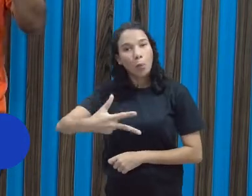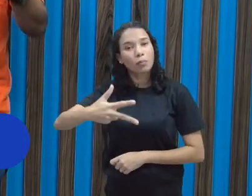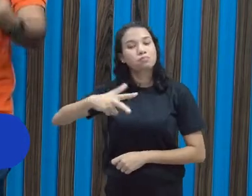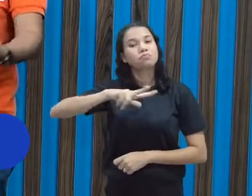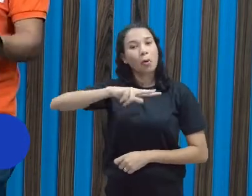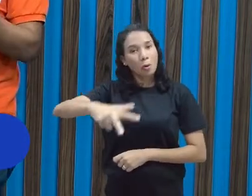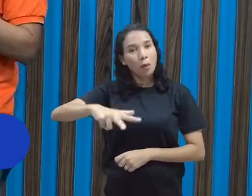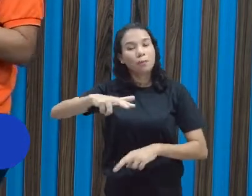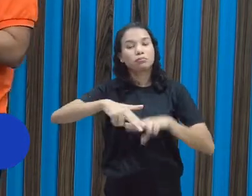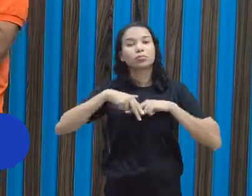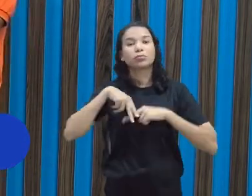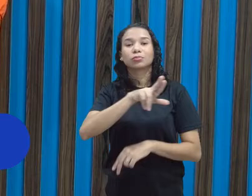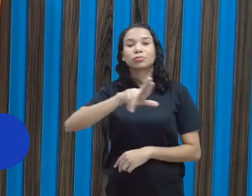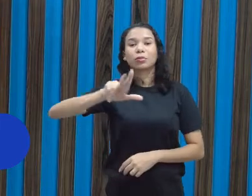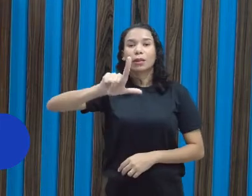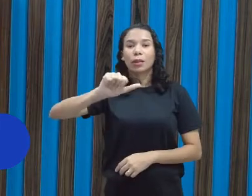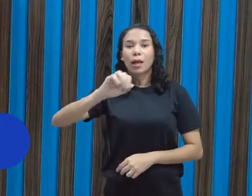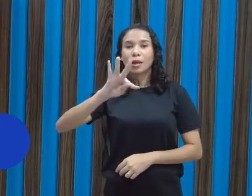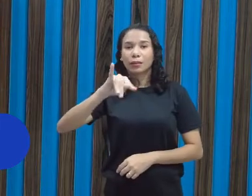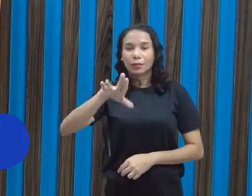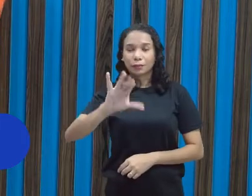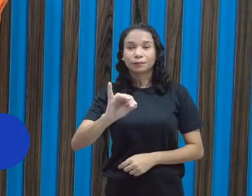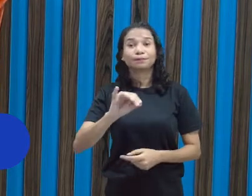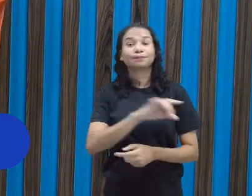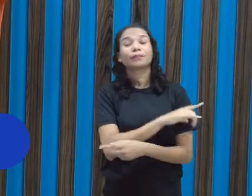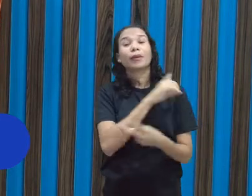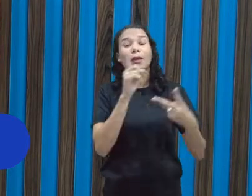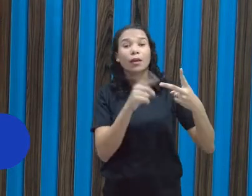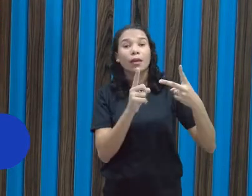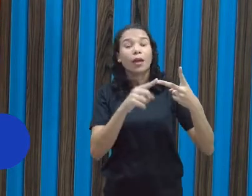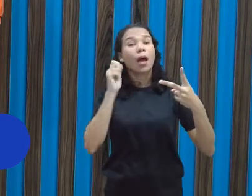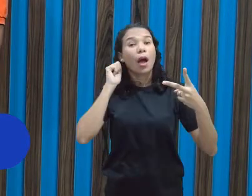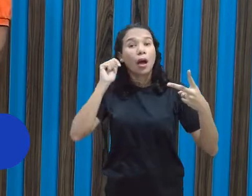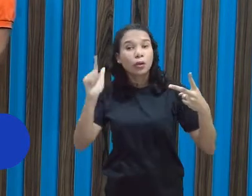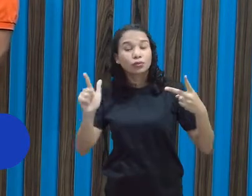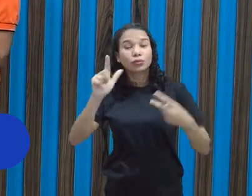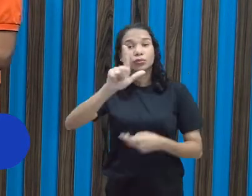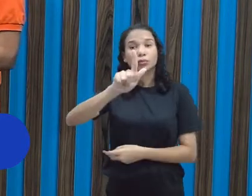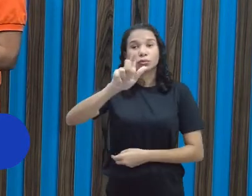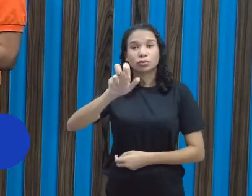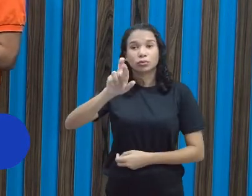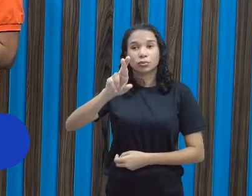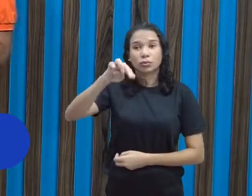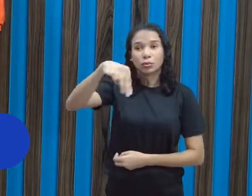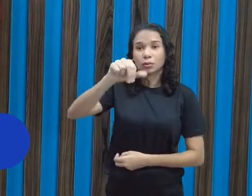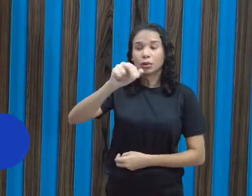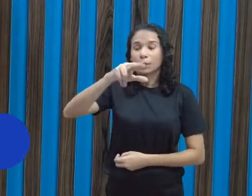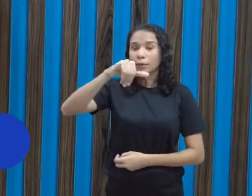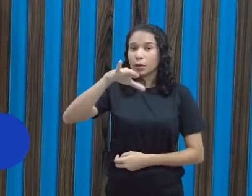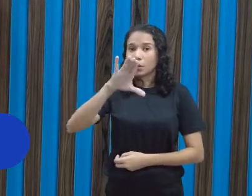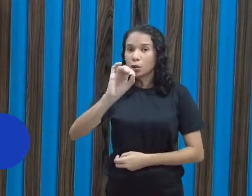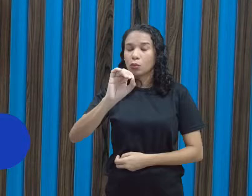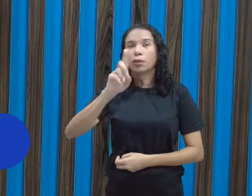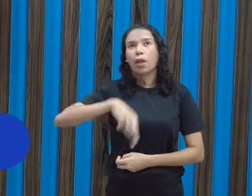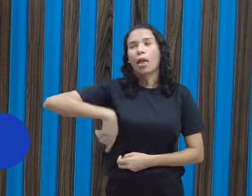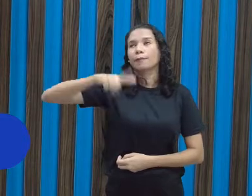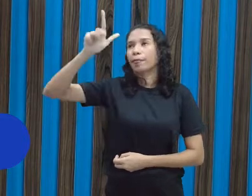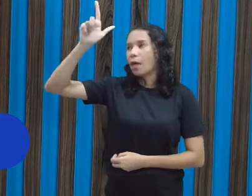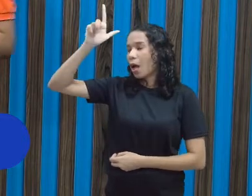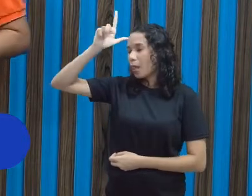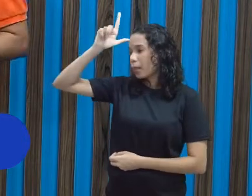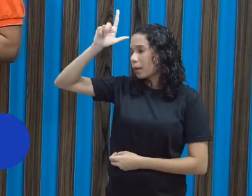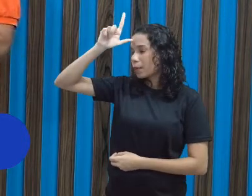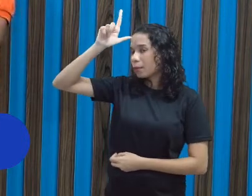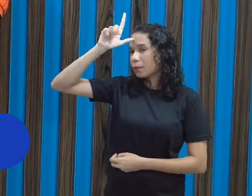chama latinos, né? Nosso idioma é latino. A gente tem os germânicos, tá? Que está aí a Alemanha, né? Está